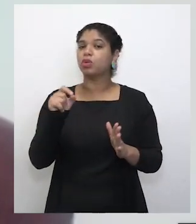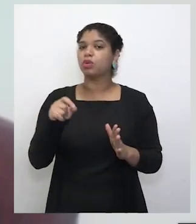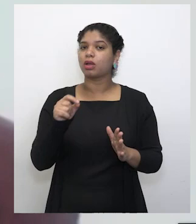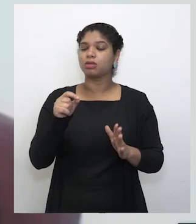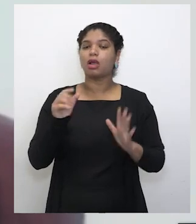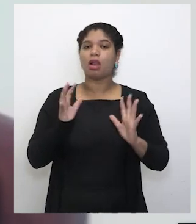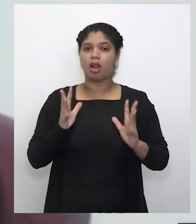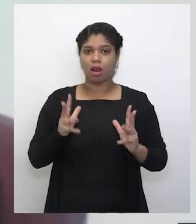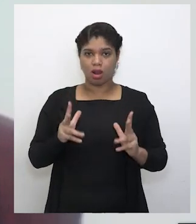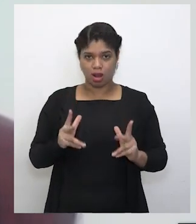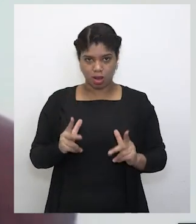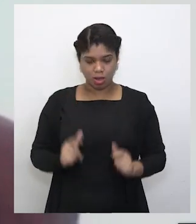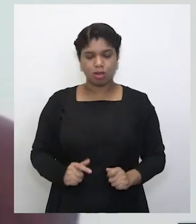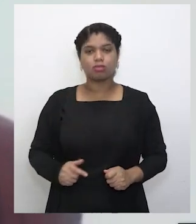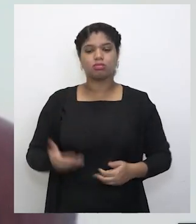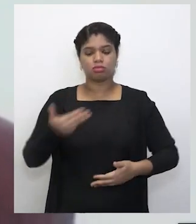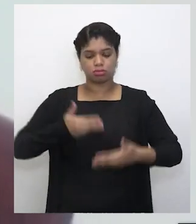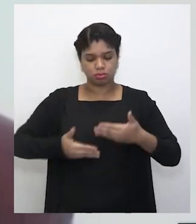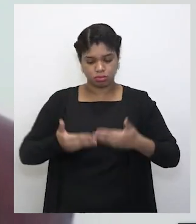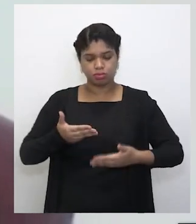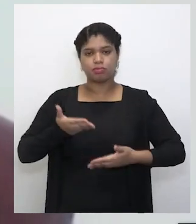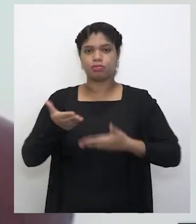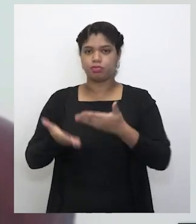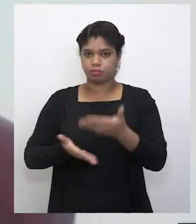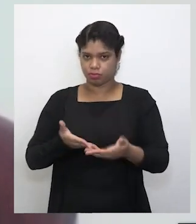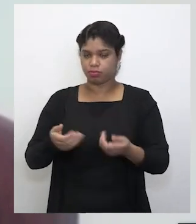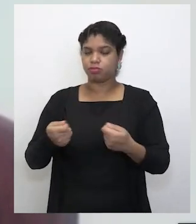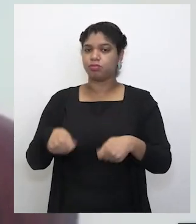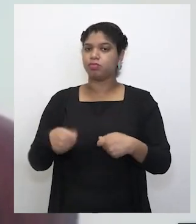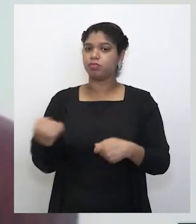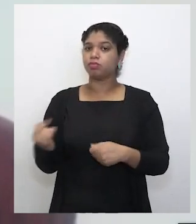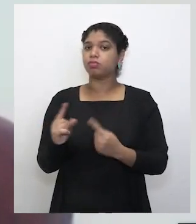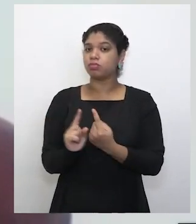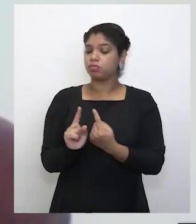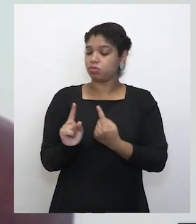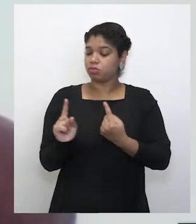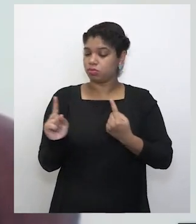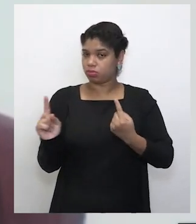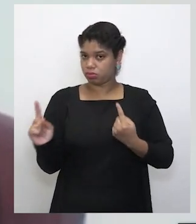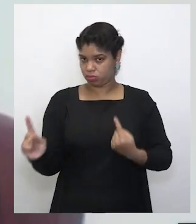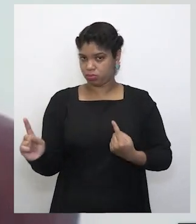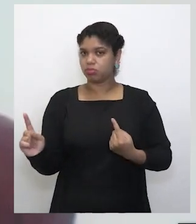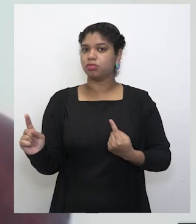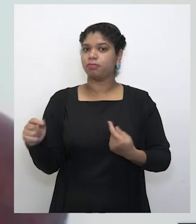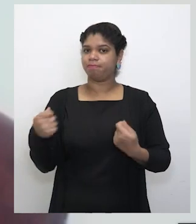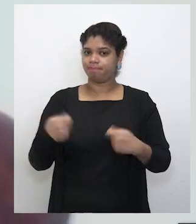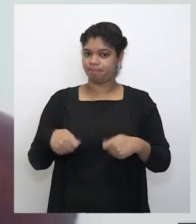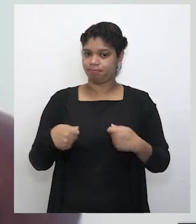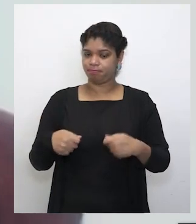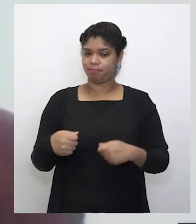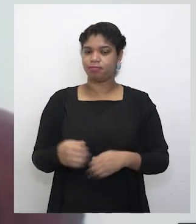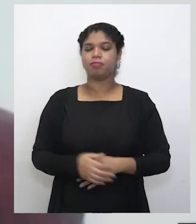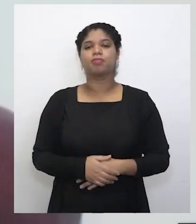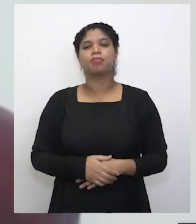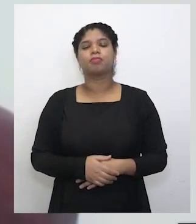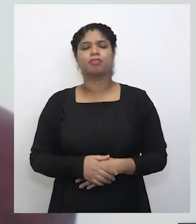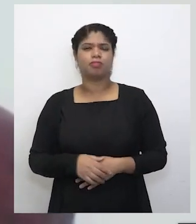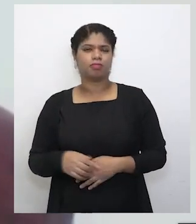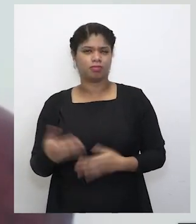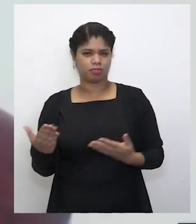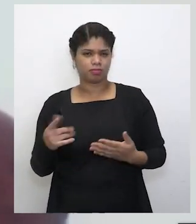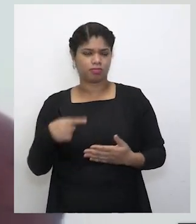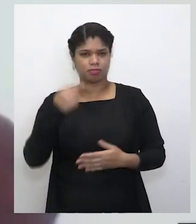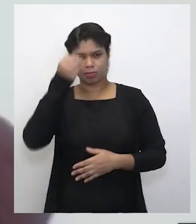se esqueçam dos protocolos. Distanciamento social à medida do possível. E essas possibilidades que a gente